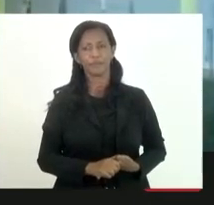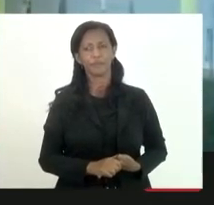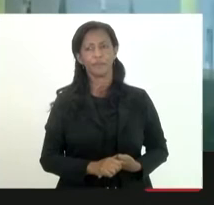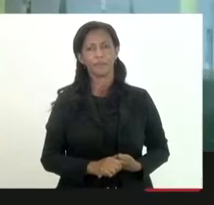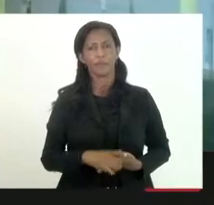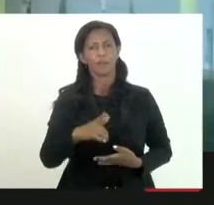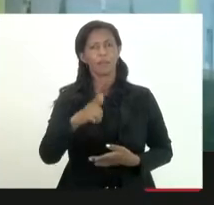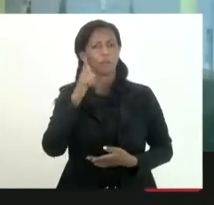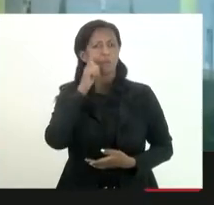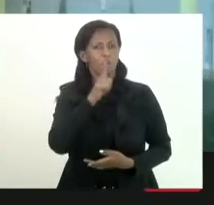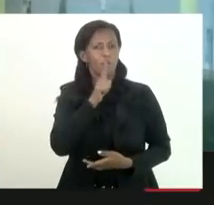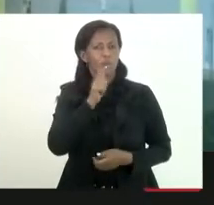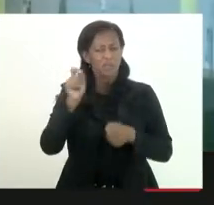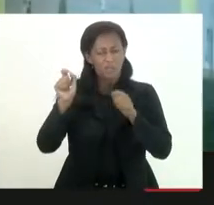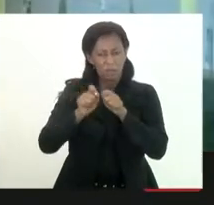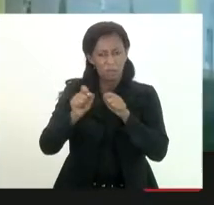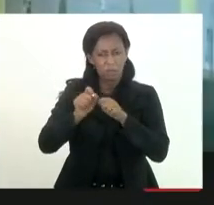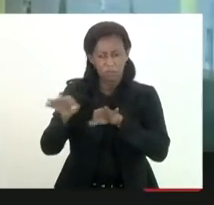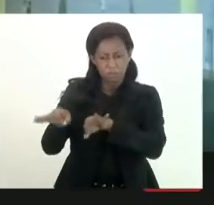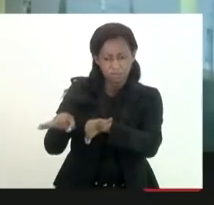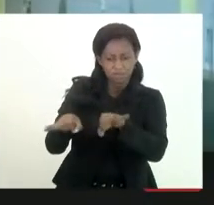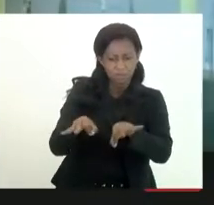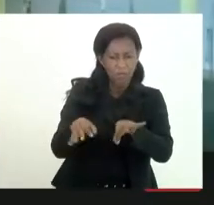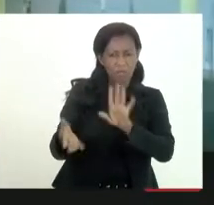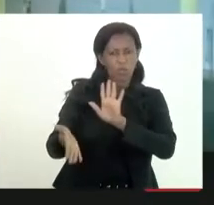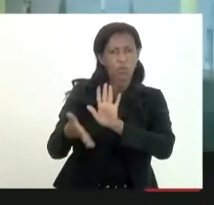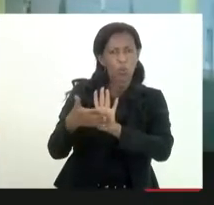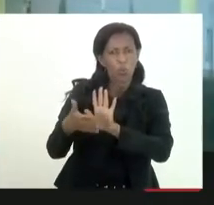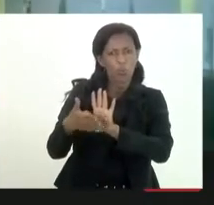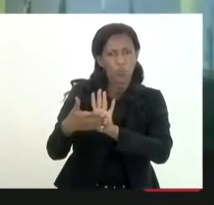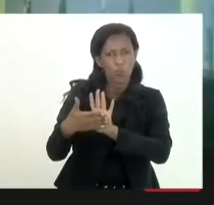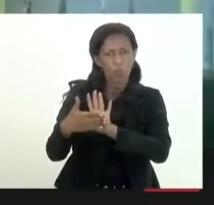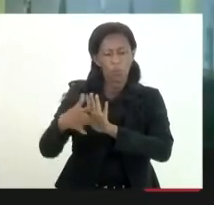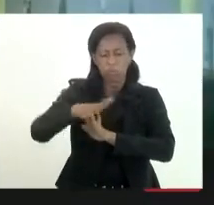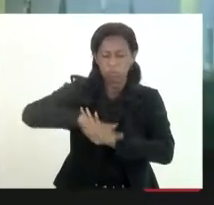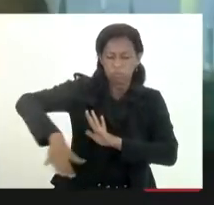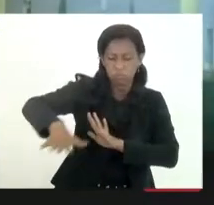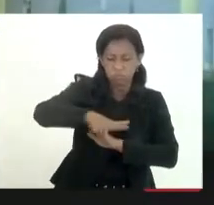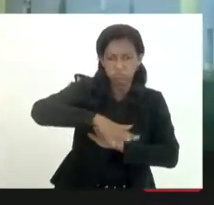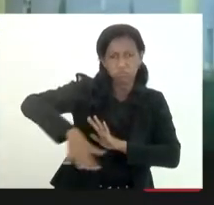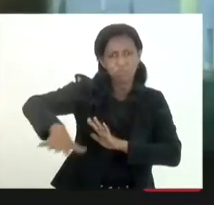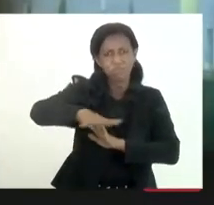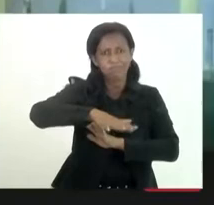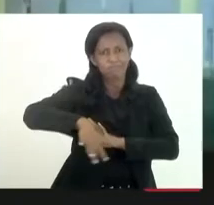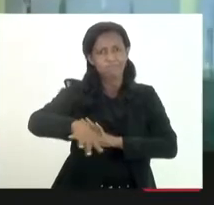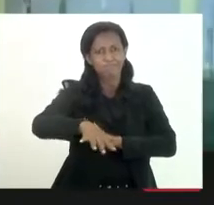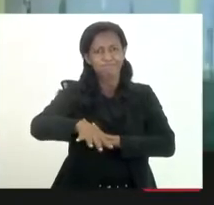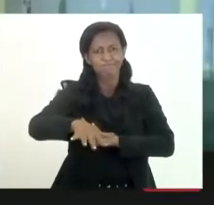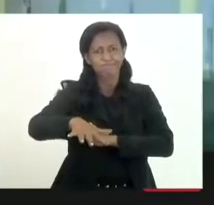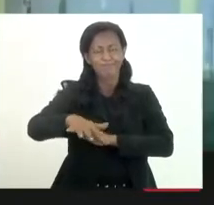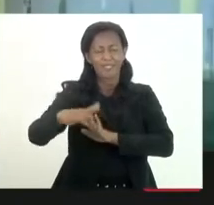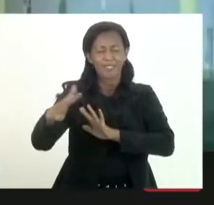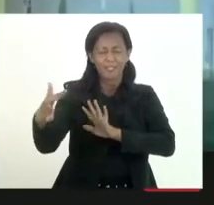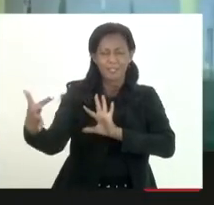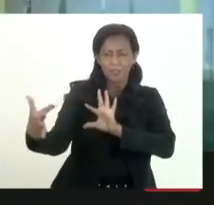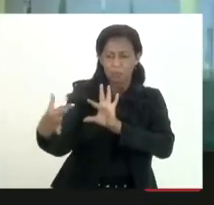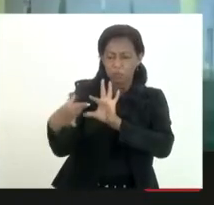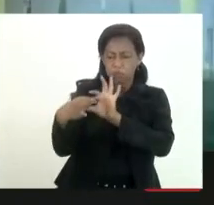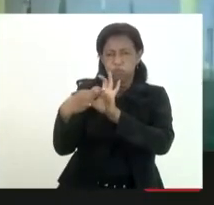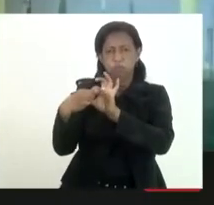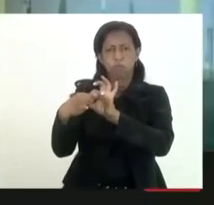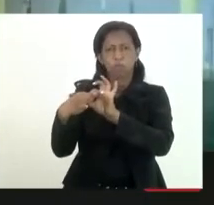para construir aquele espaço de louvor, aquele espaço de reconexão com a